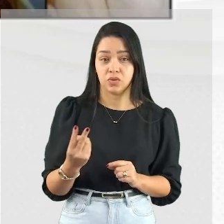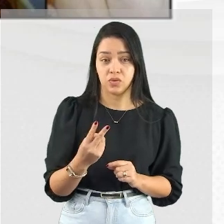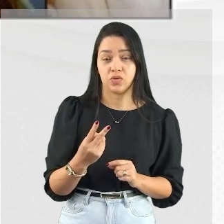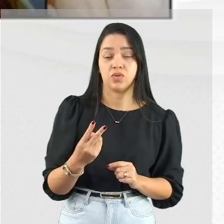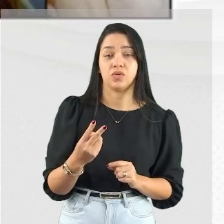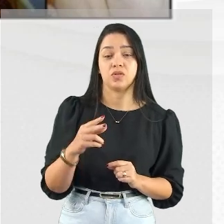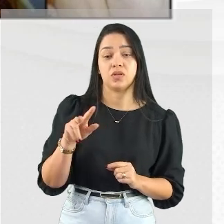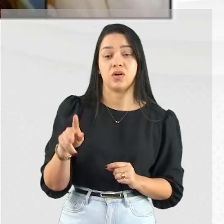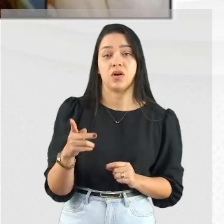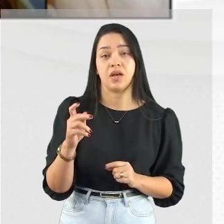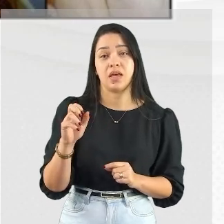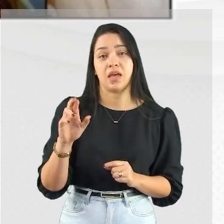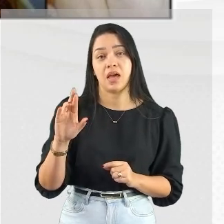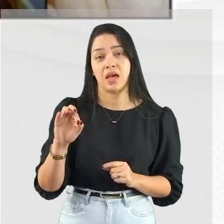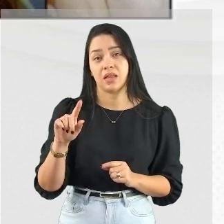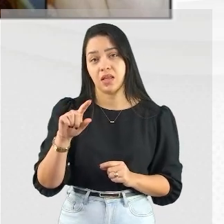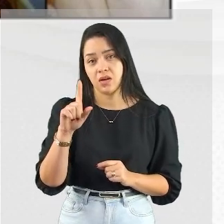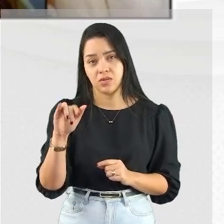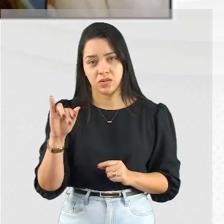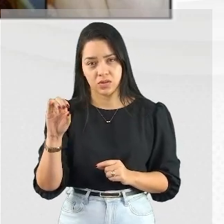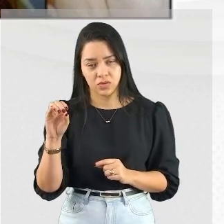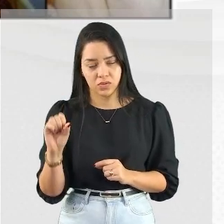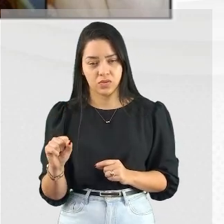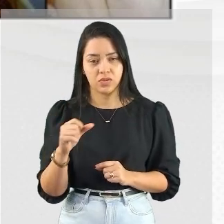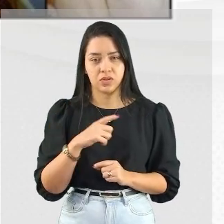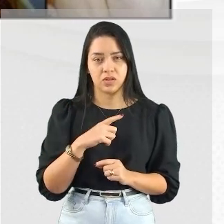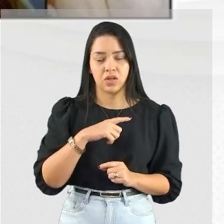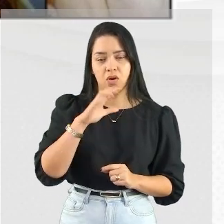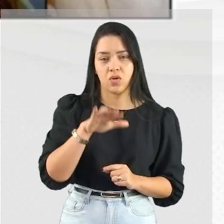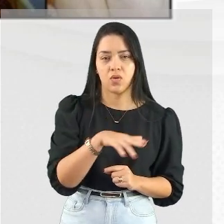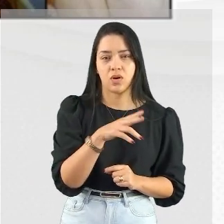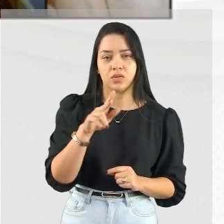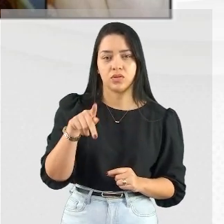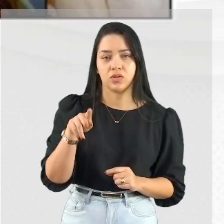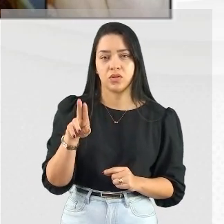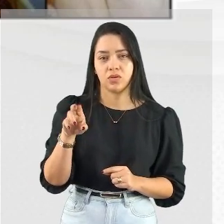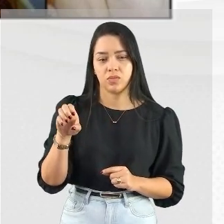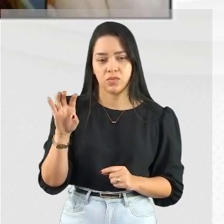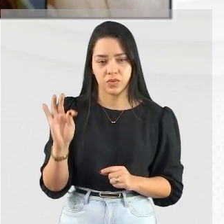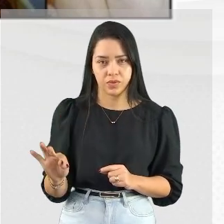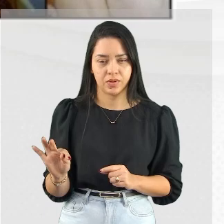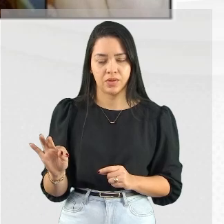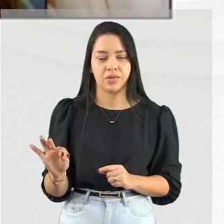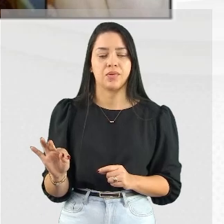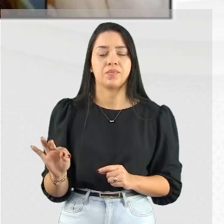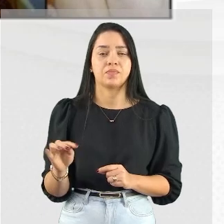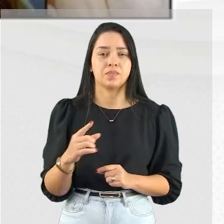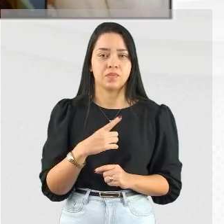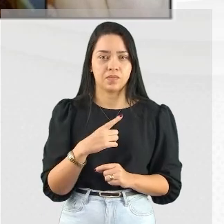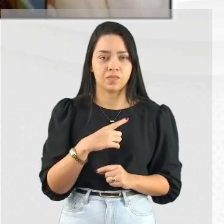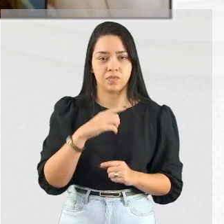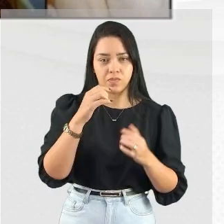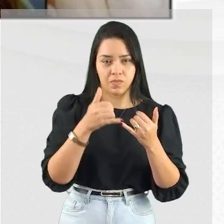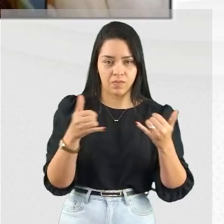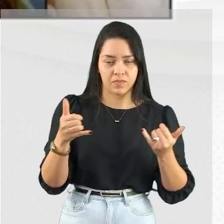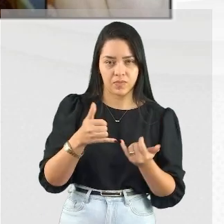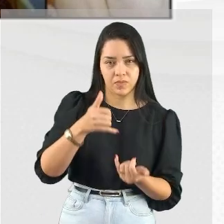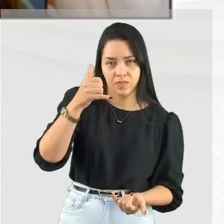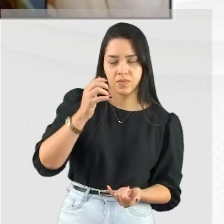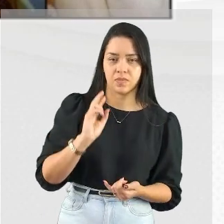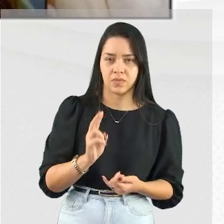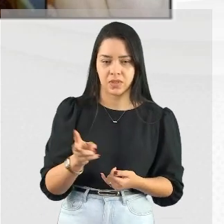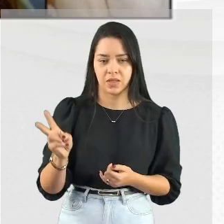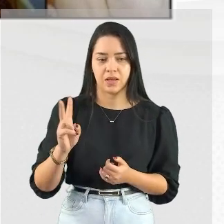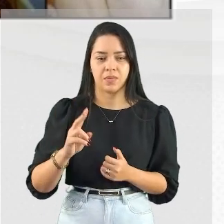são heterozigotos. Então, a gente vai fazer aqui o quadro de Punnett a partir da linha com a coluna, certo? Sempre a linha